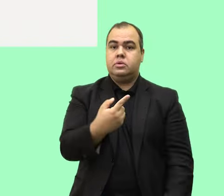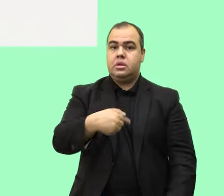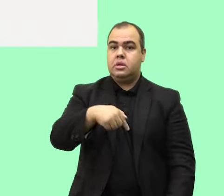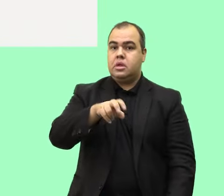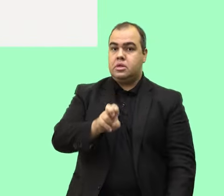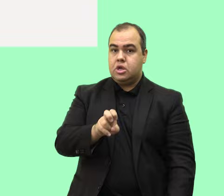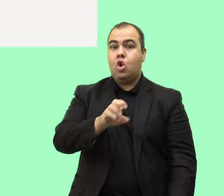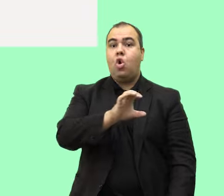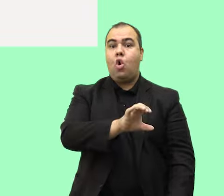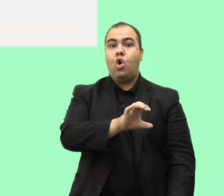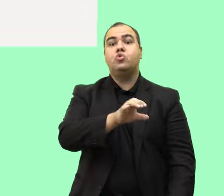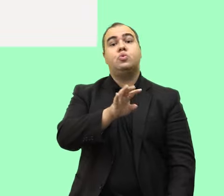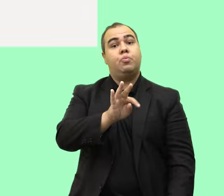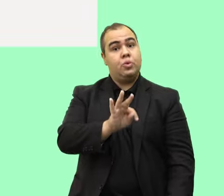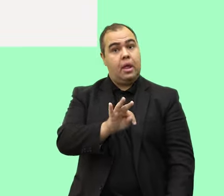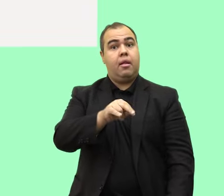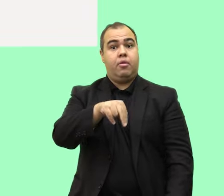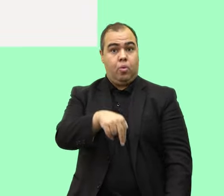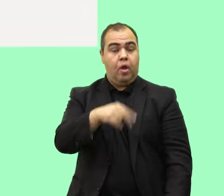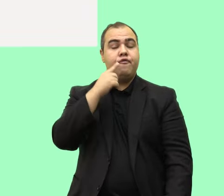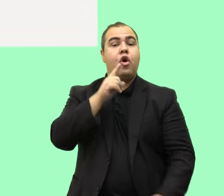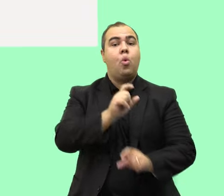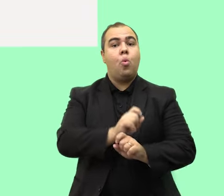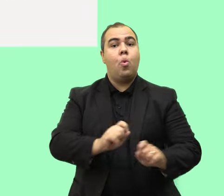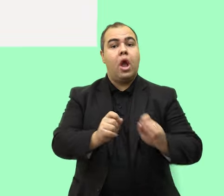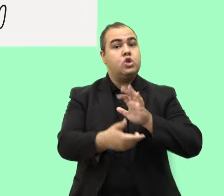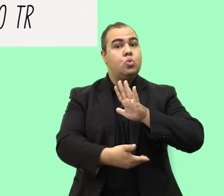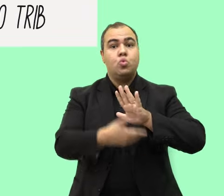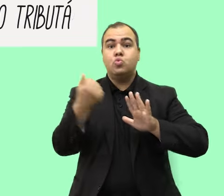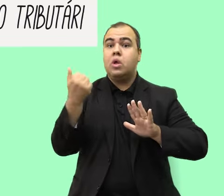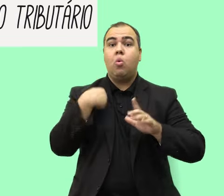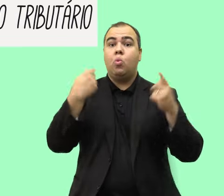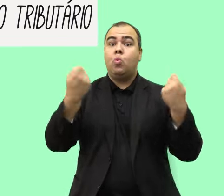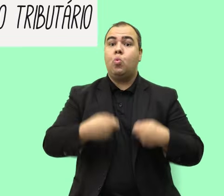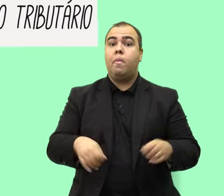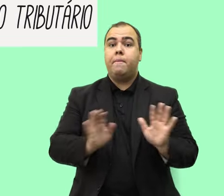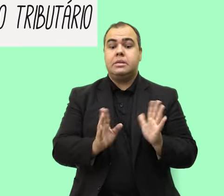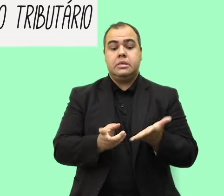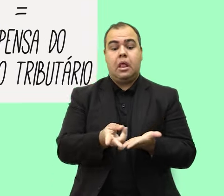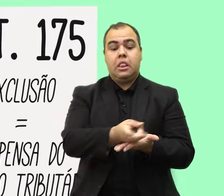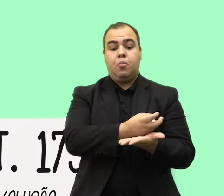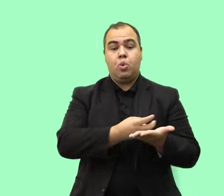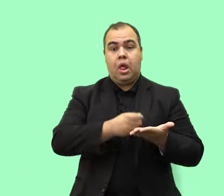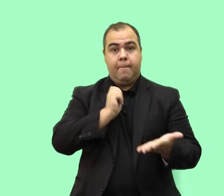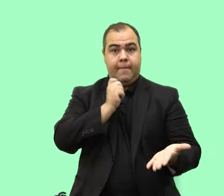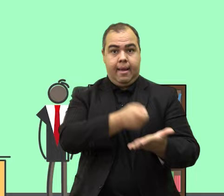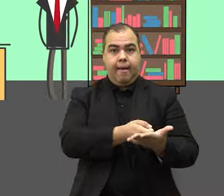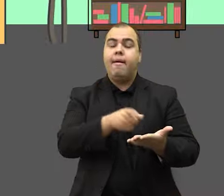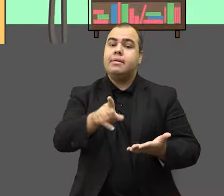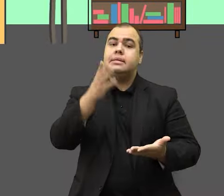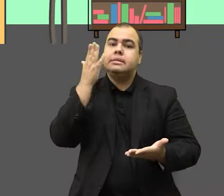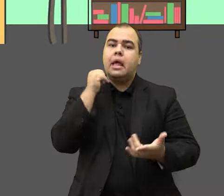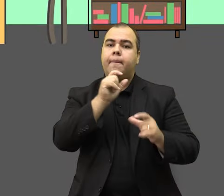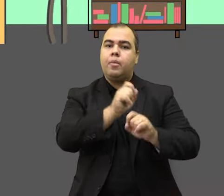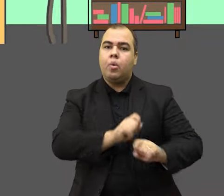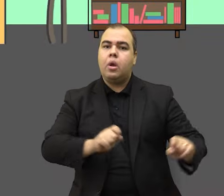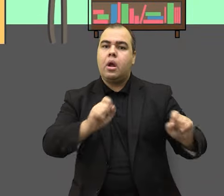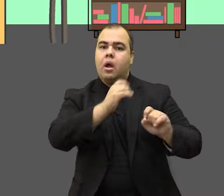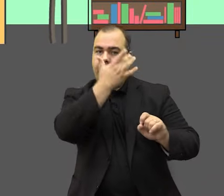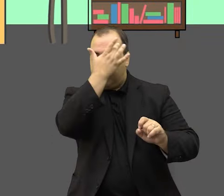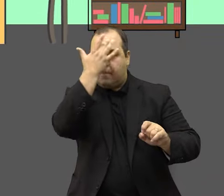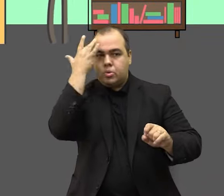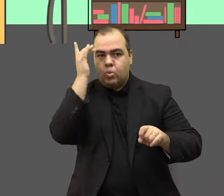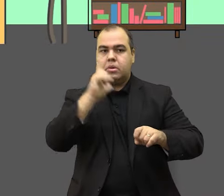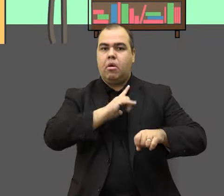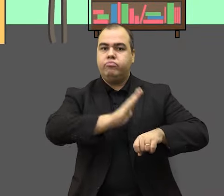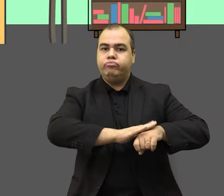Código Tributário Nacional, é um caso de exclusão, isto é, de dispensa do crédito tributário. Significa dizer, apesar de um ente tributante